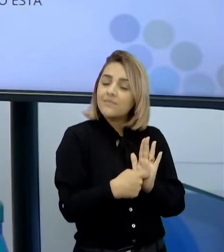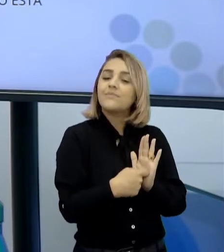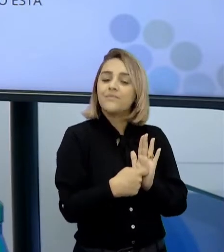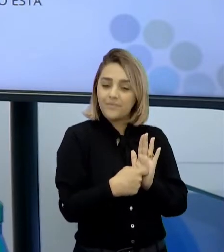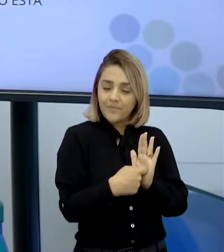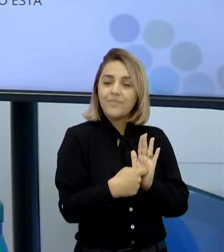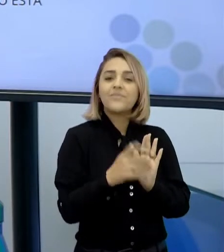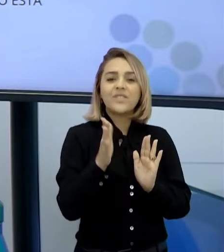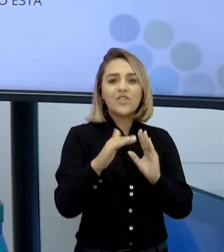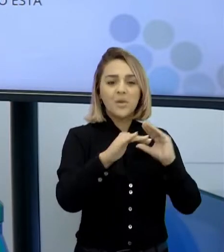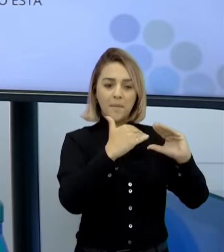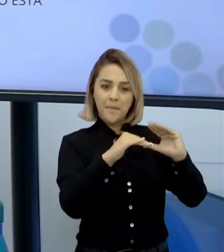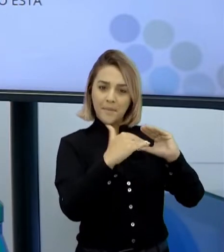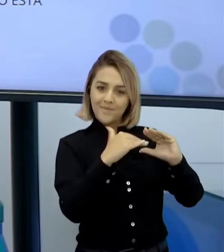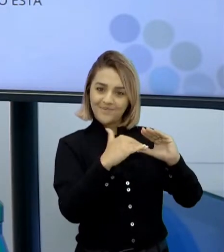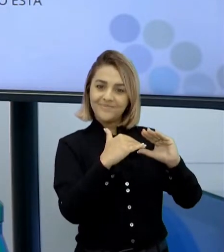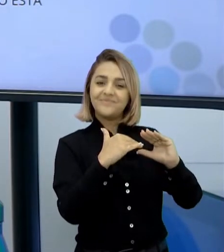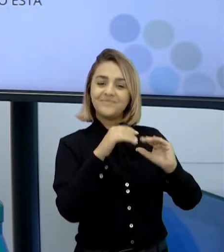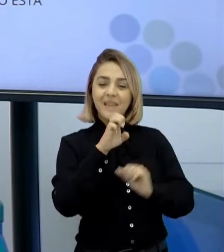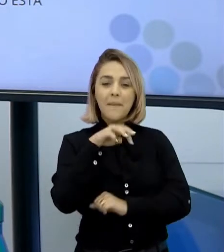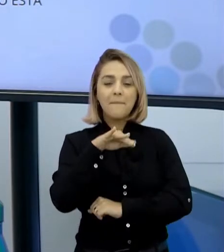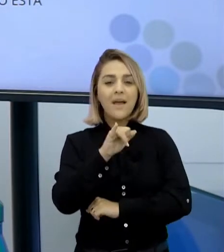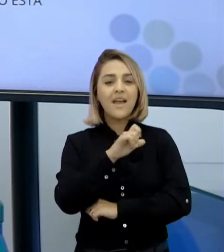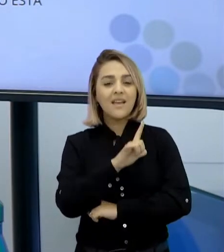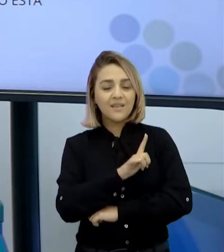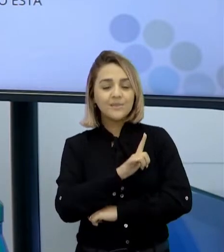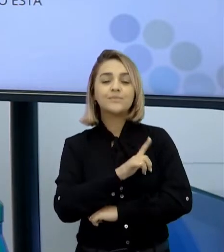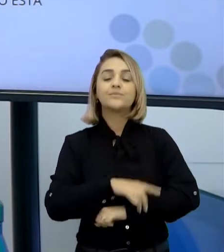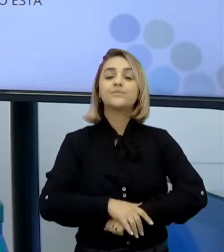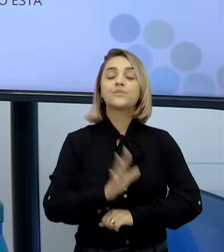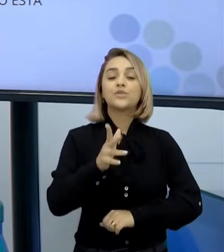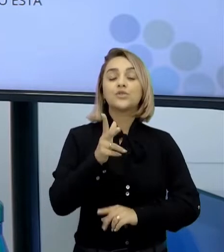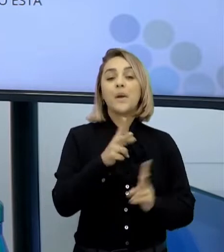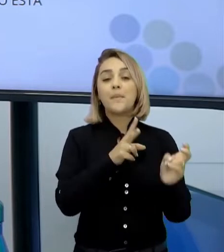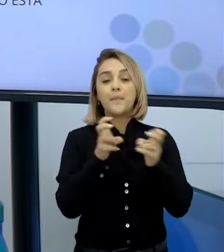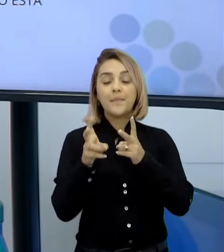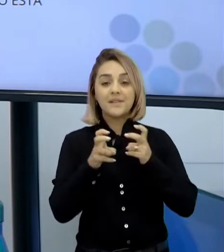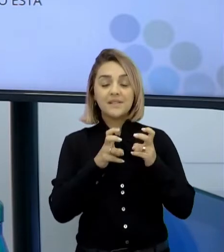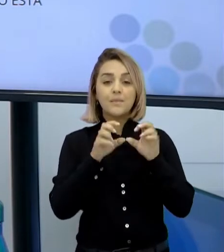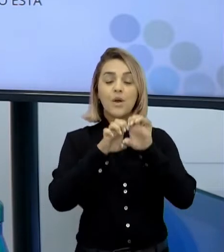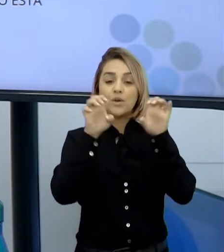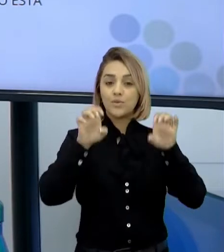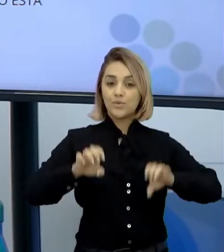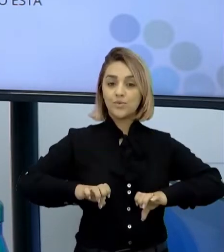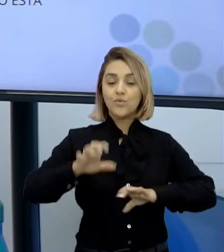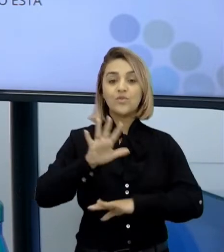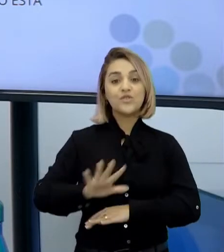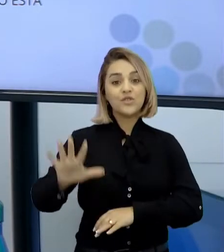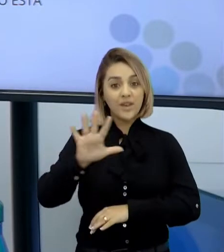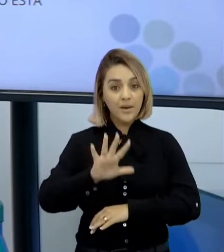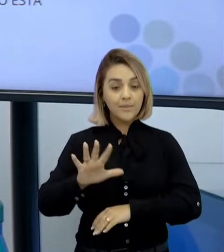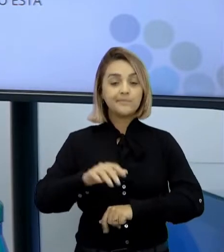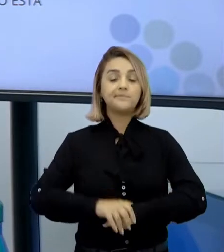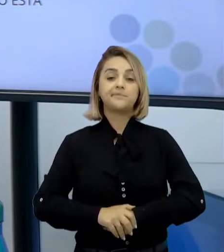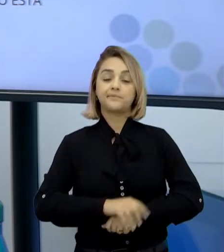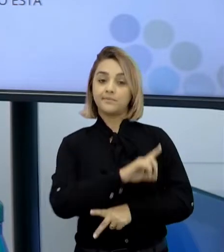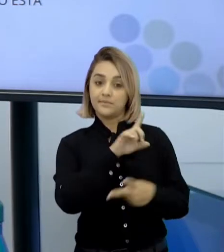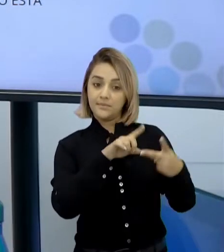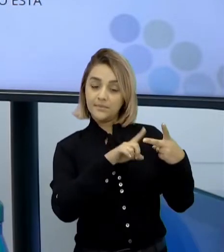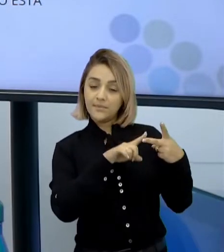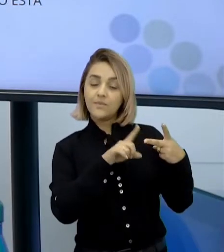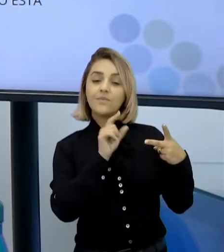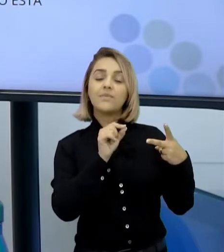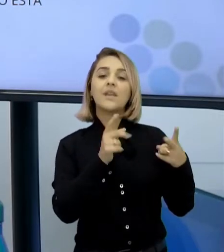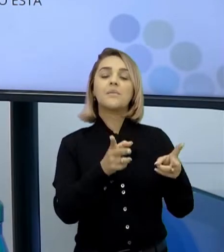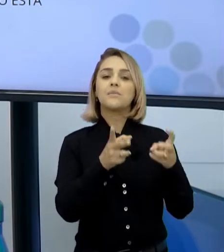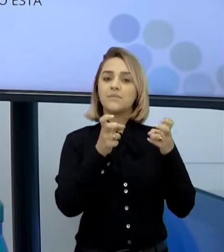sido enviadas por e-mail. Então observamos a estrutura geral da entrevista, depois mais específico aí,